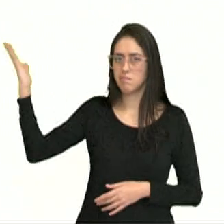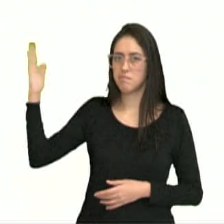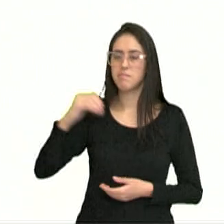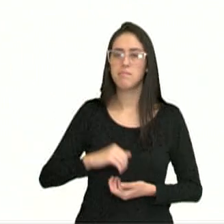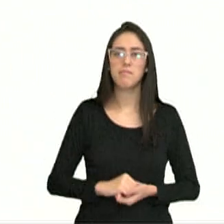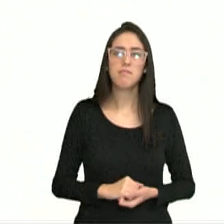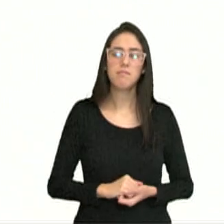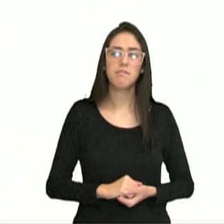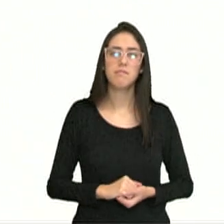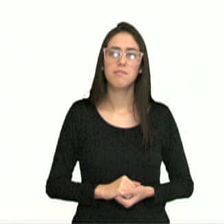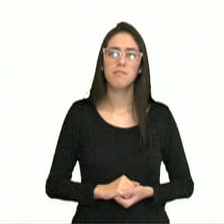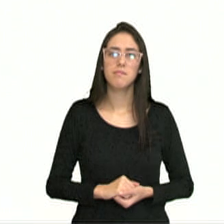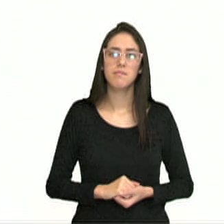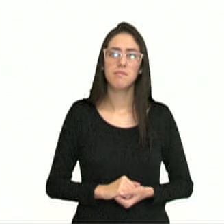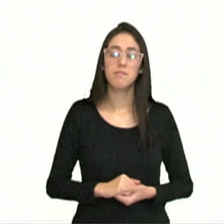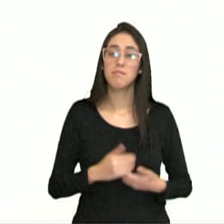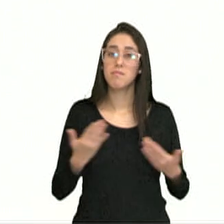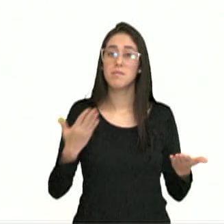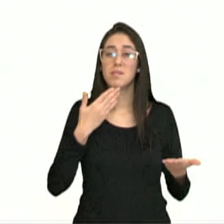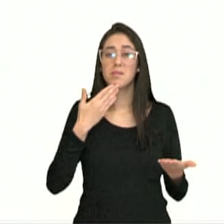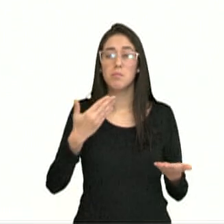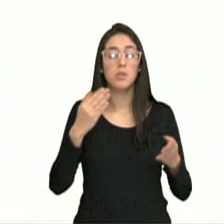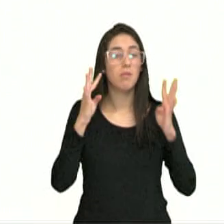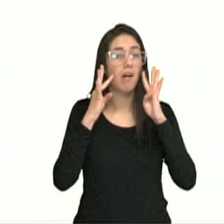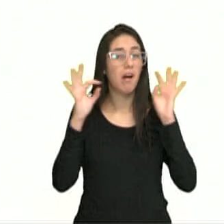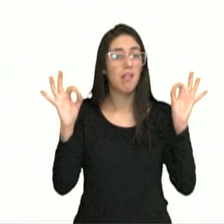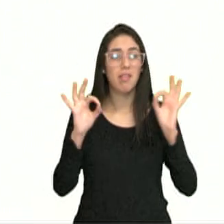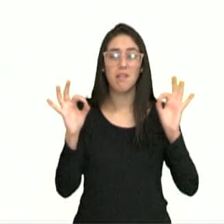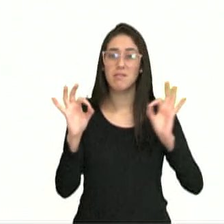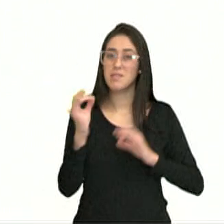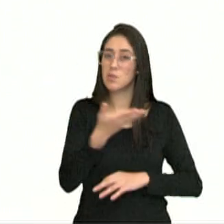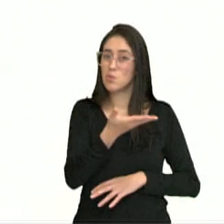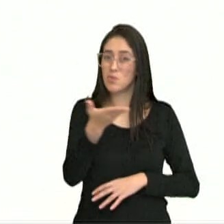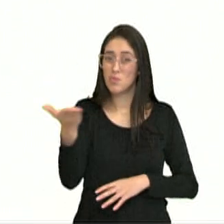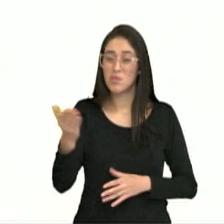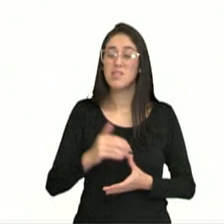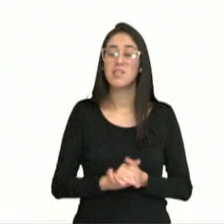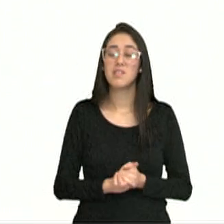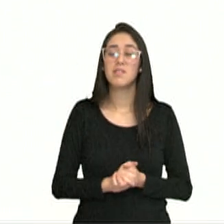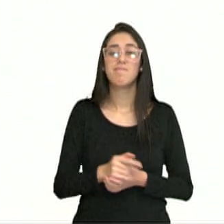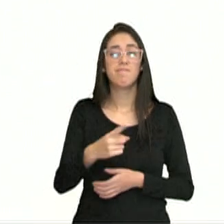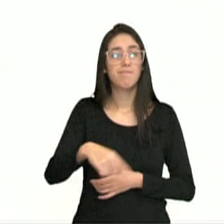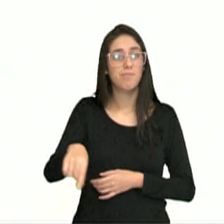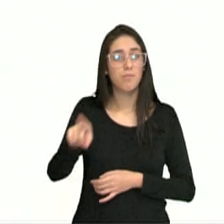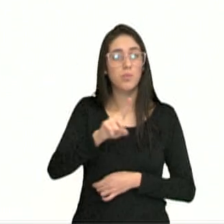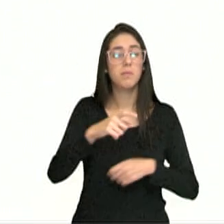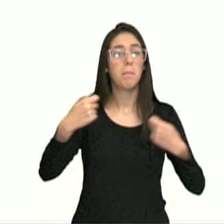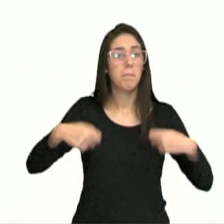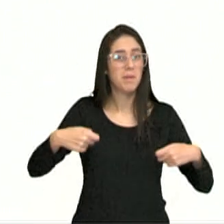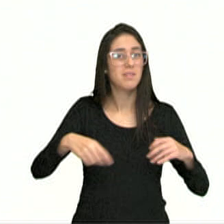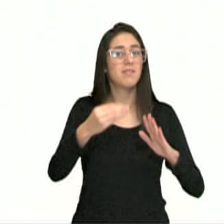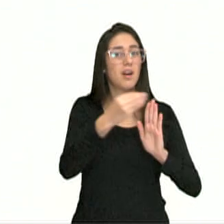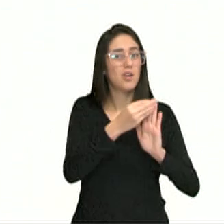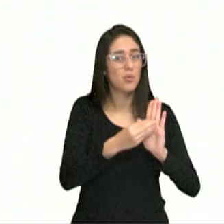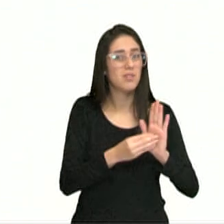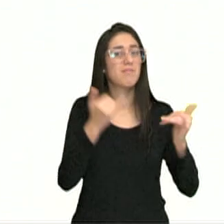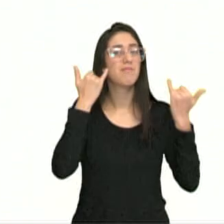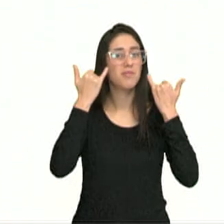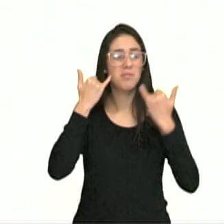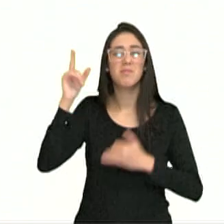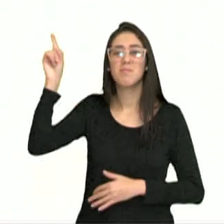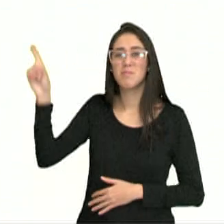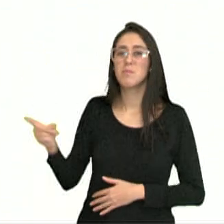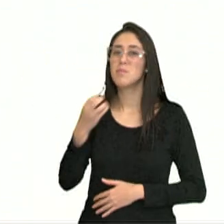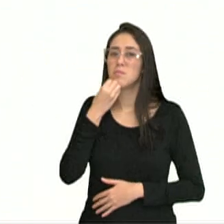Então, aqui eu peço uma atenção bem especial para que você realmente anote aí, até com